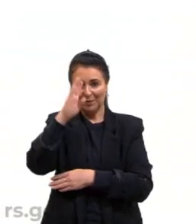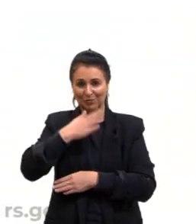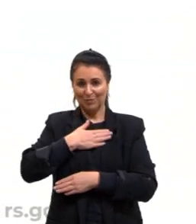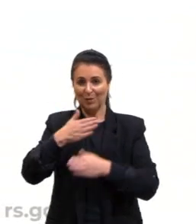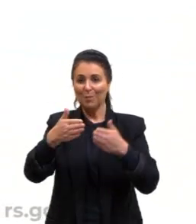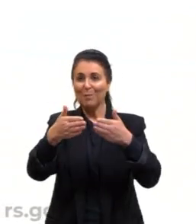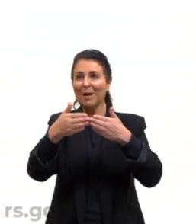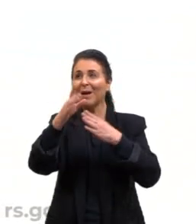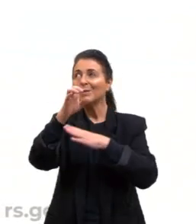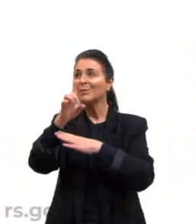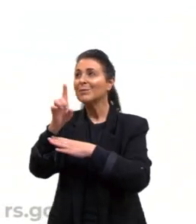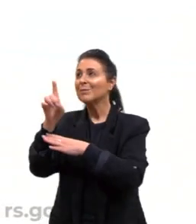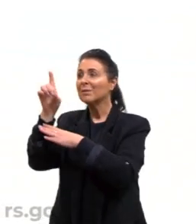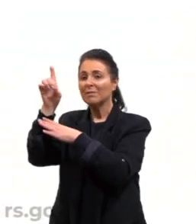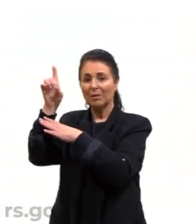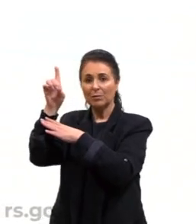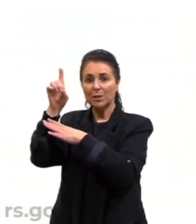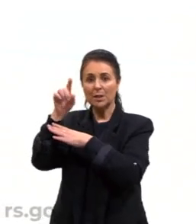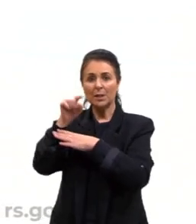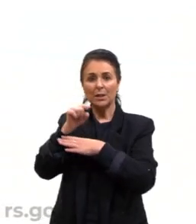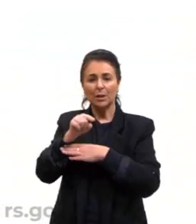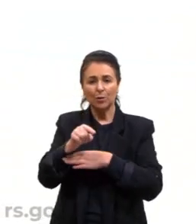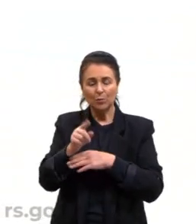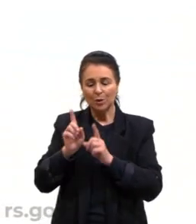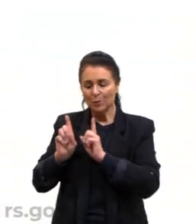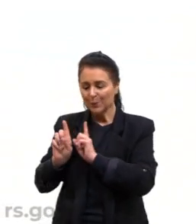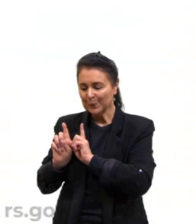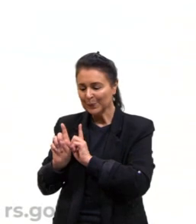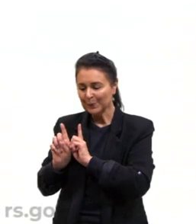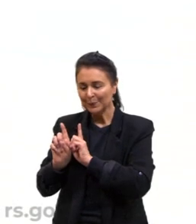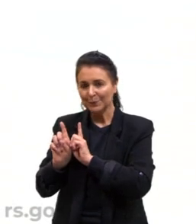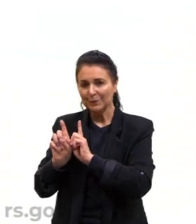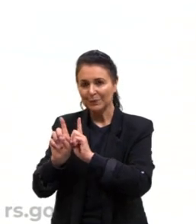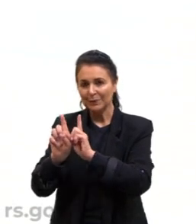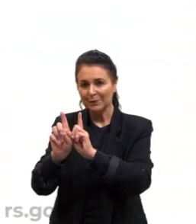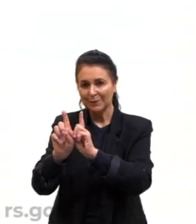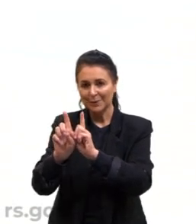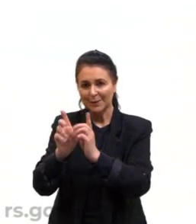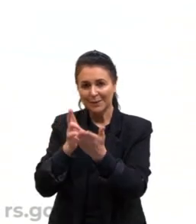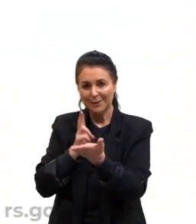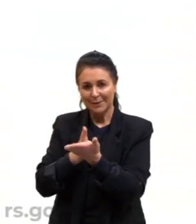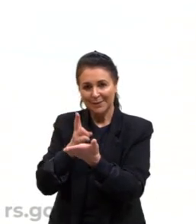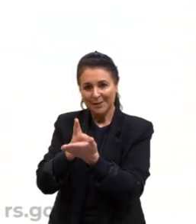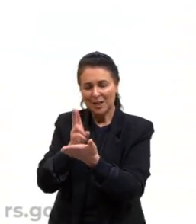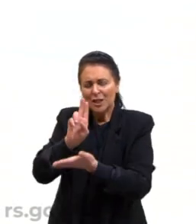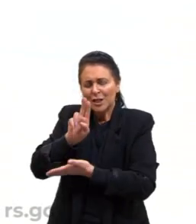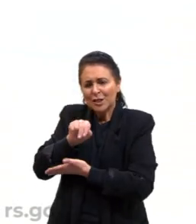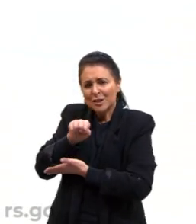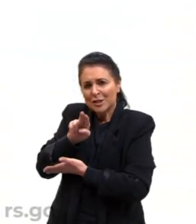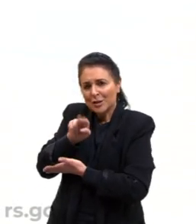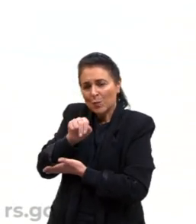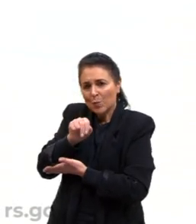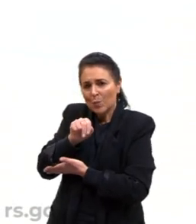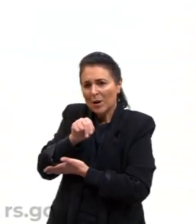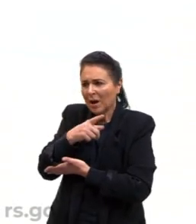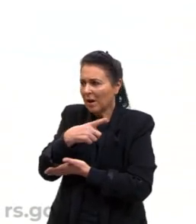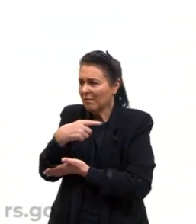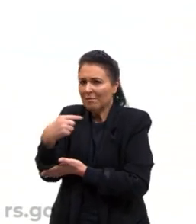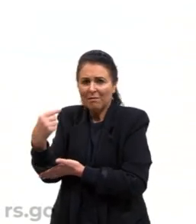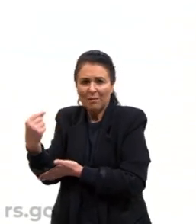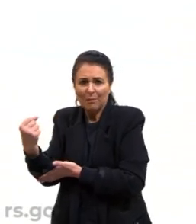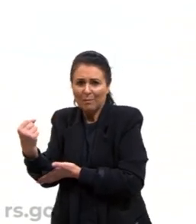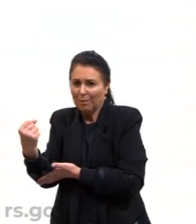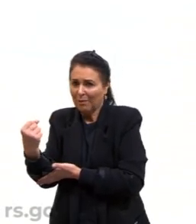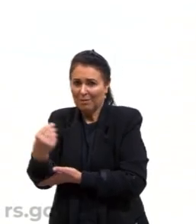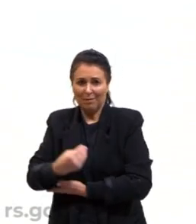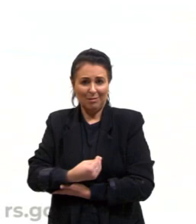Deus peço que tu fiques né o meu lado e que nunca saia nunca vá